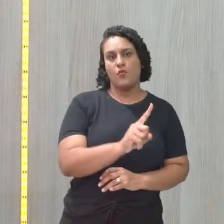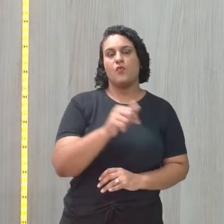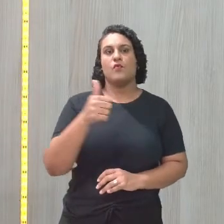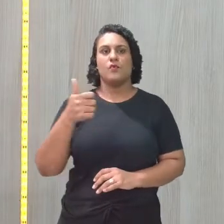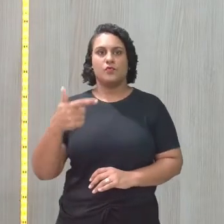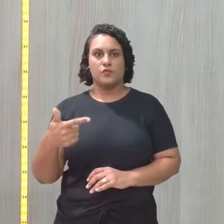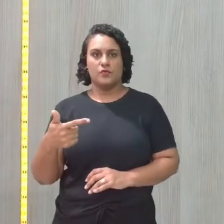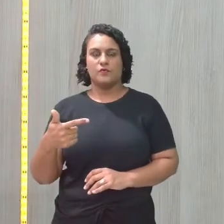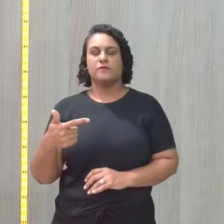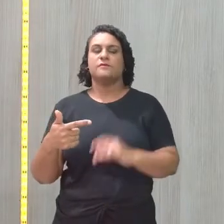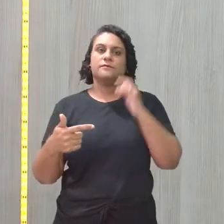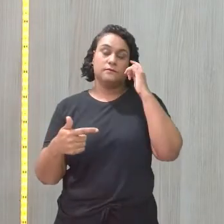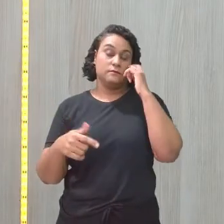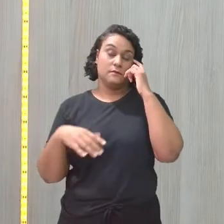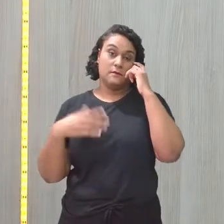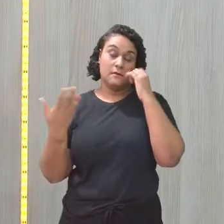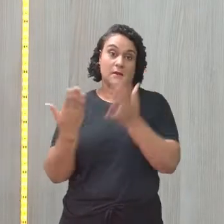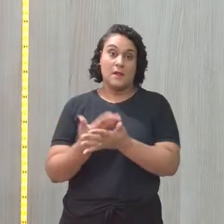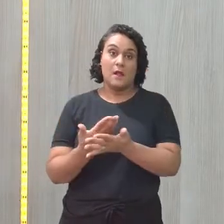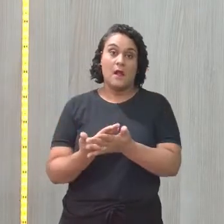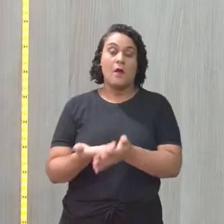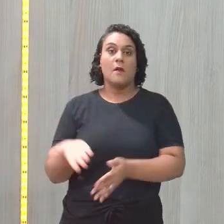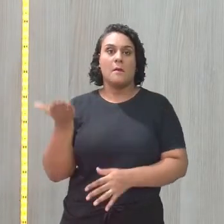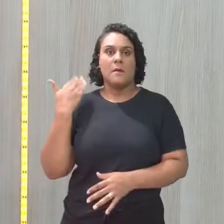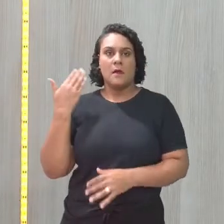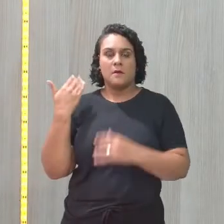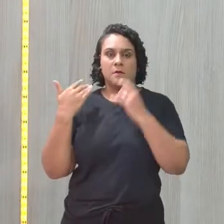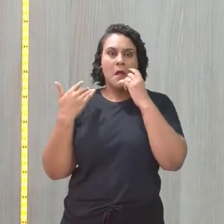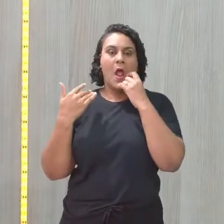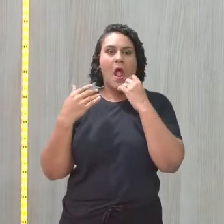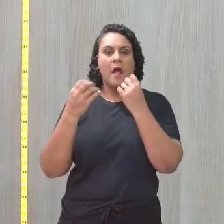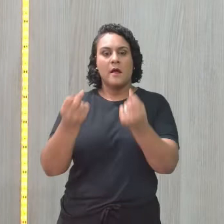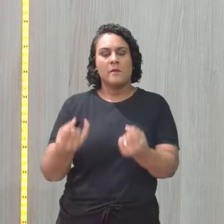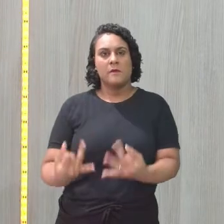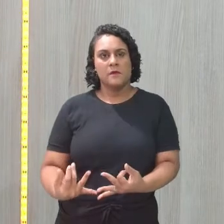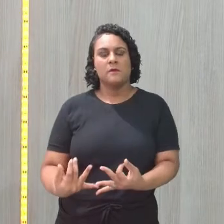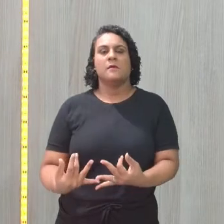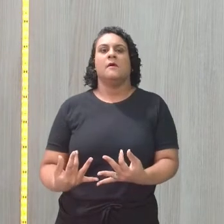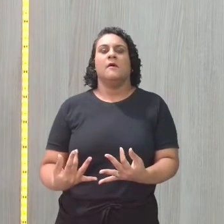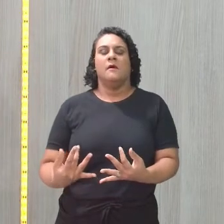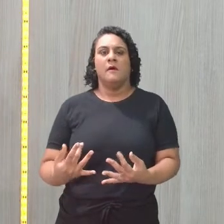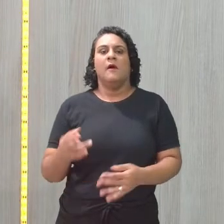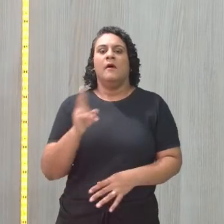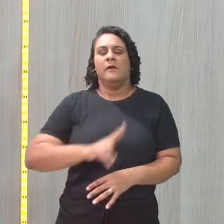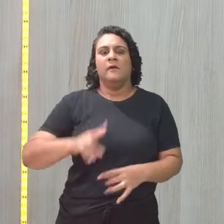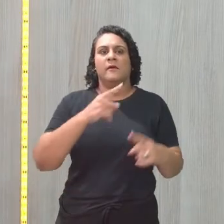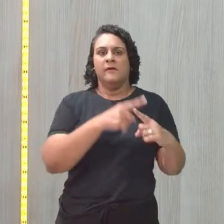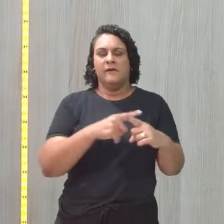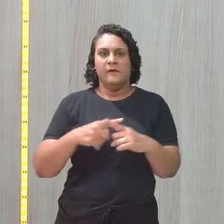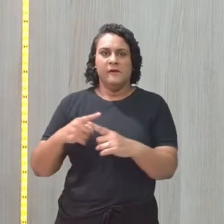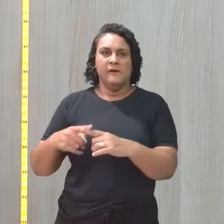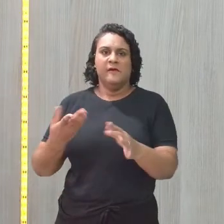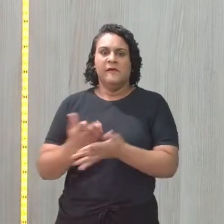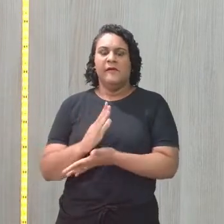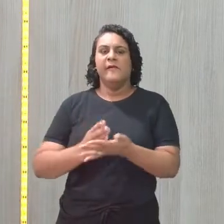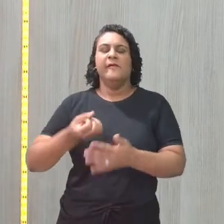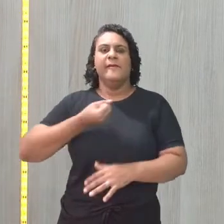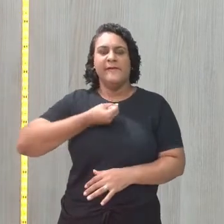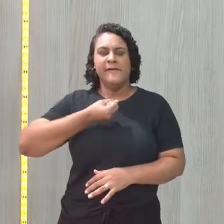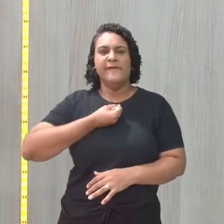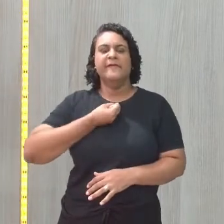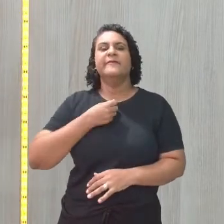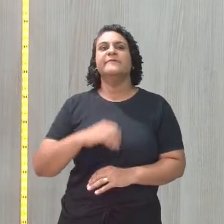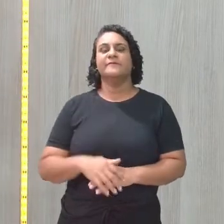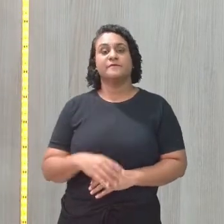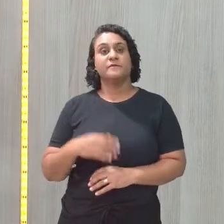12, certo? Na aula passada, através da multiplicação, tá? De alguns fatores. Então pode notar que se você